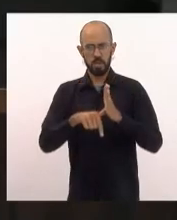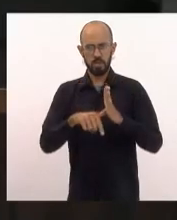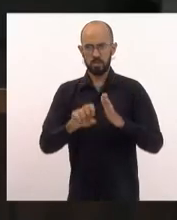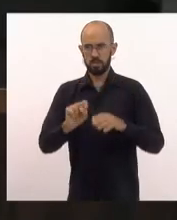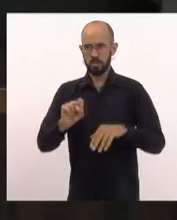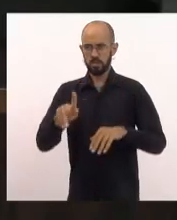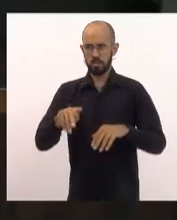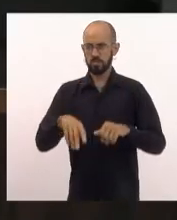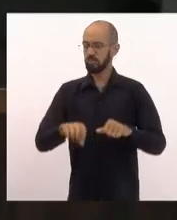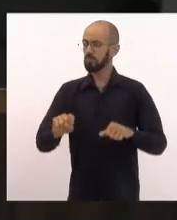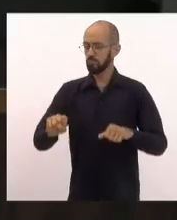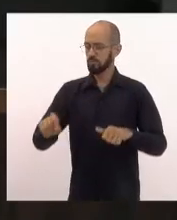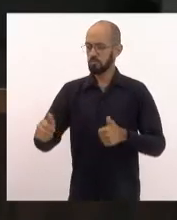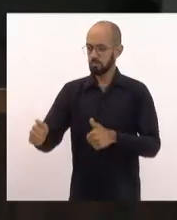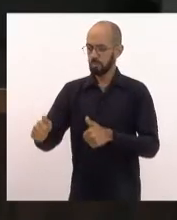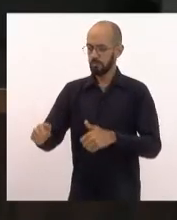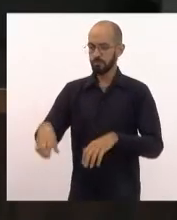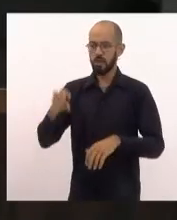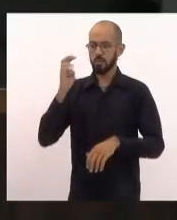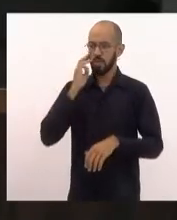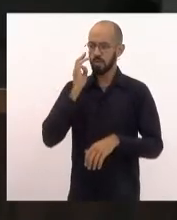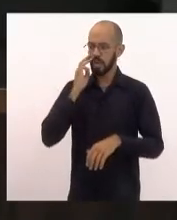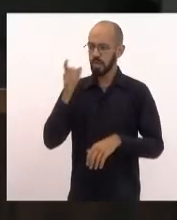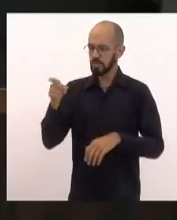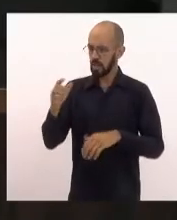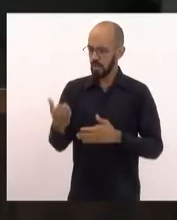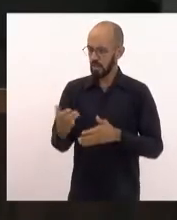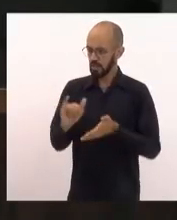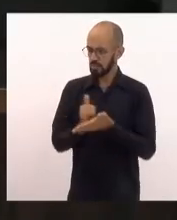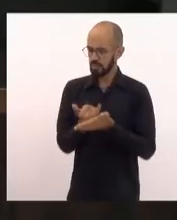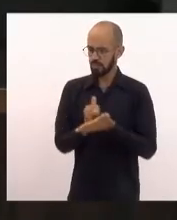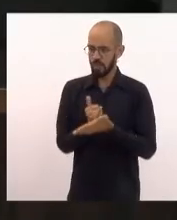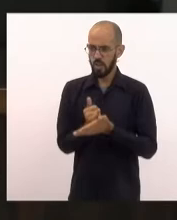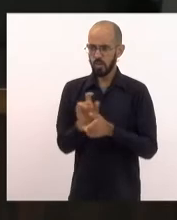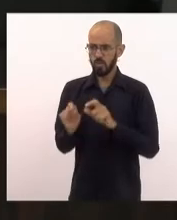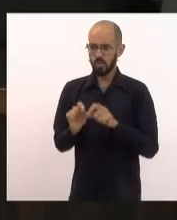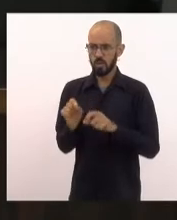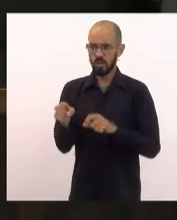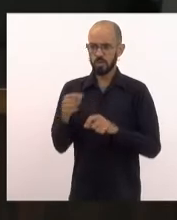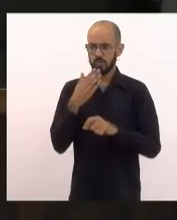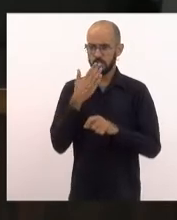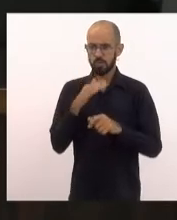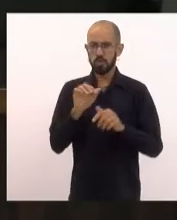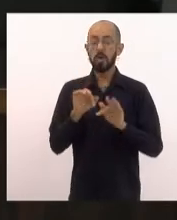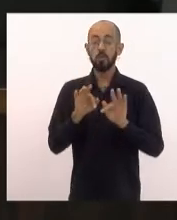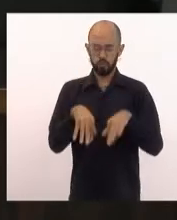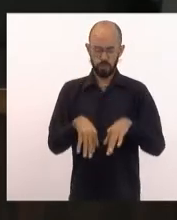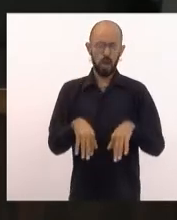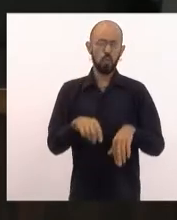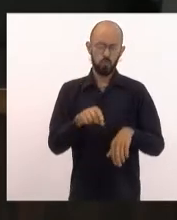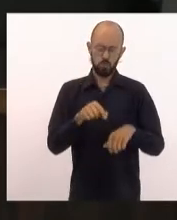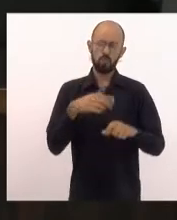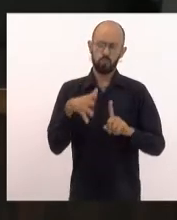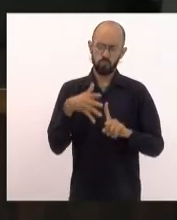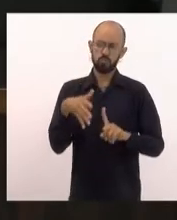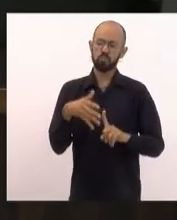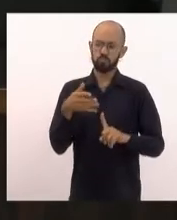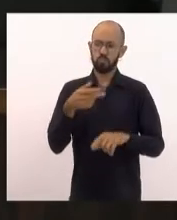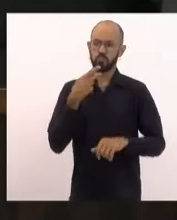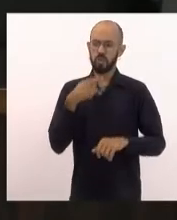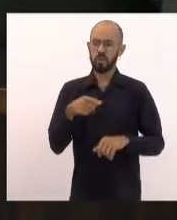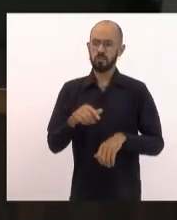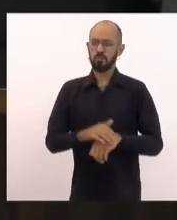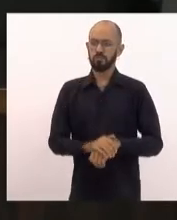Então, deputado Valdec, quer o quê, Valdec? Quer escrever ou quer fazer pela ordem? Expediente final, por favor. Expediente final. Então,